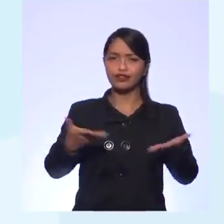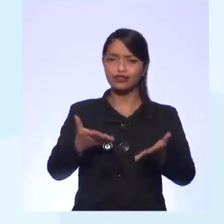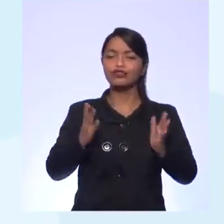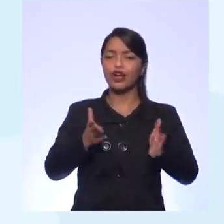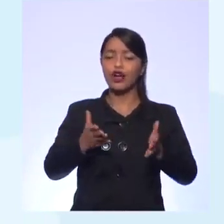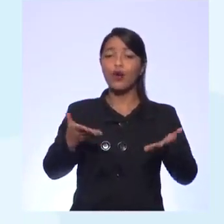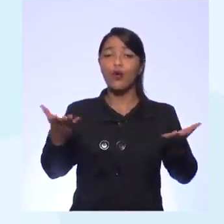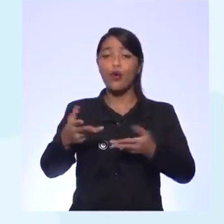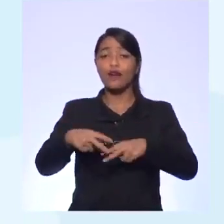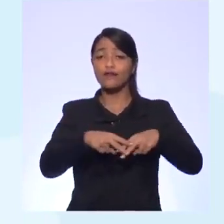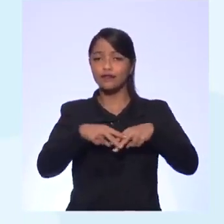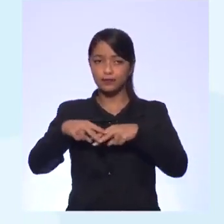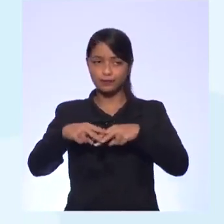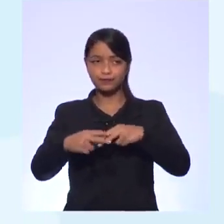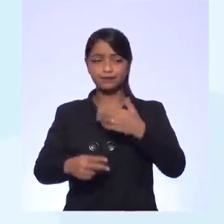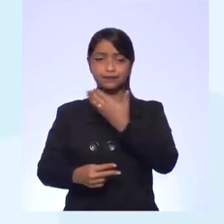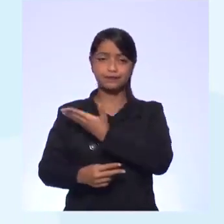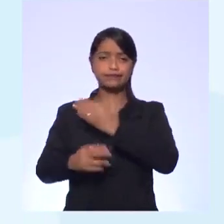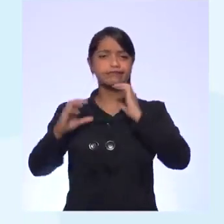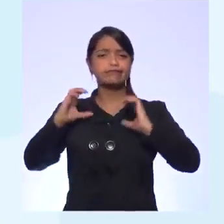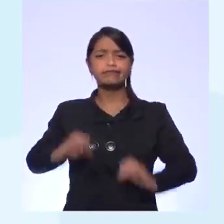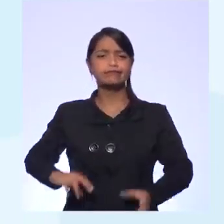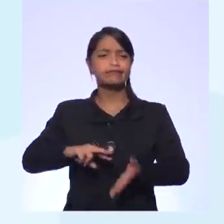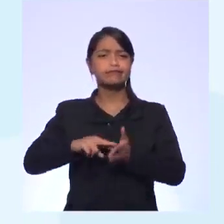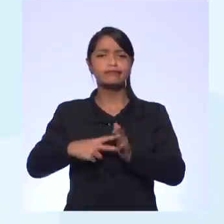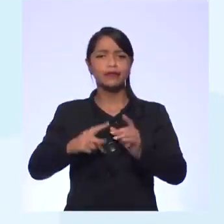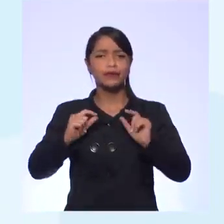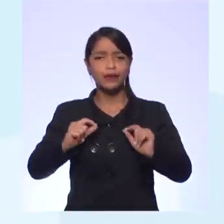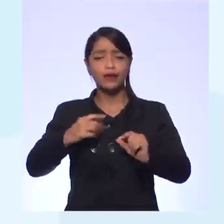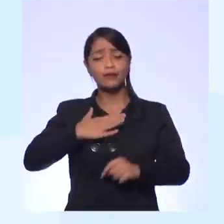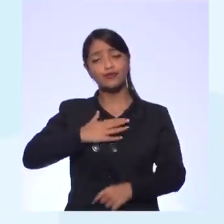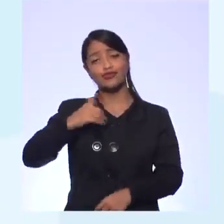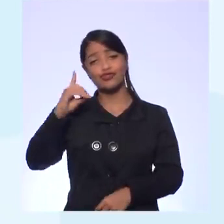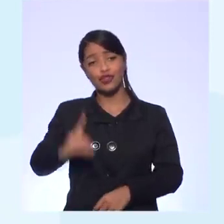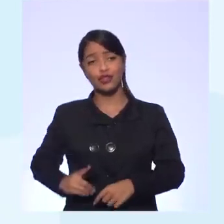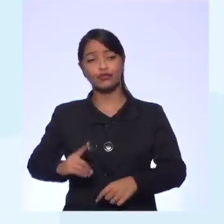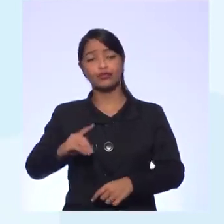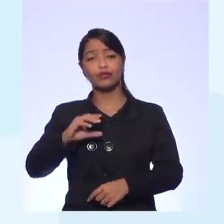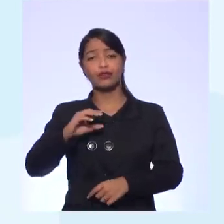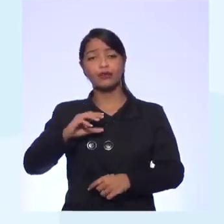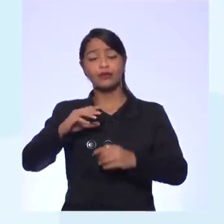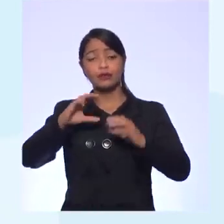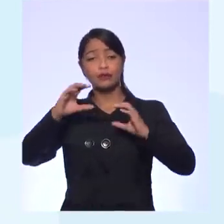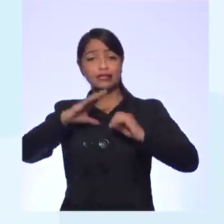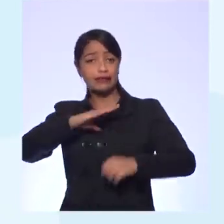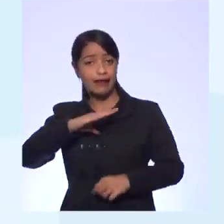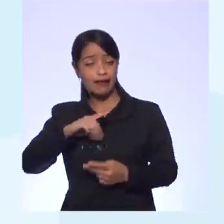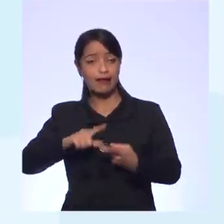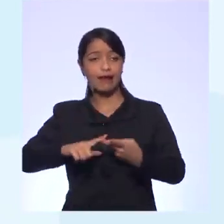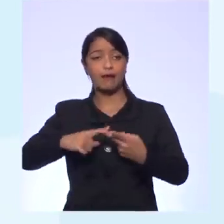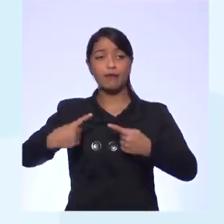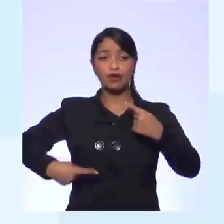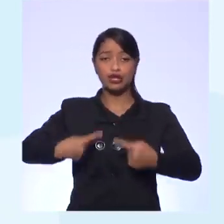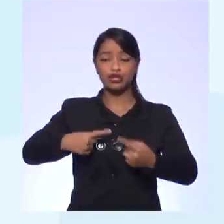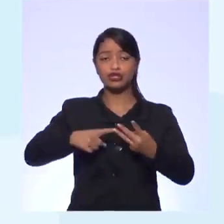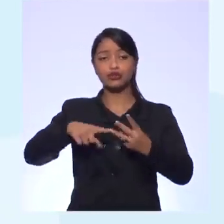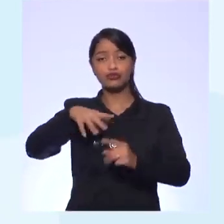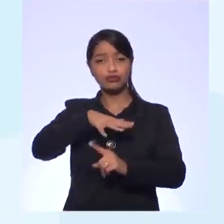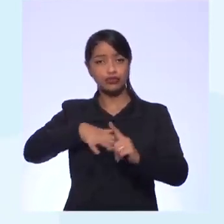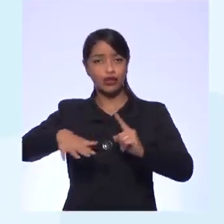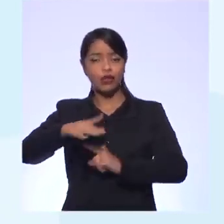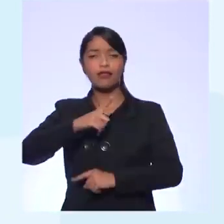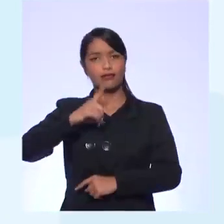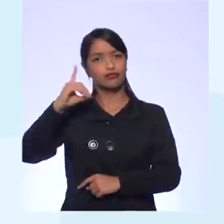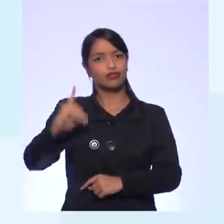o exercício dos direitos civis, políticos e sociais. Estes variam de acordo com cada nação e tempo